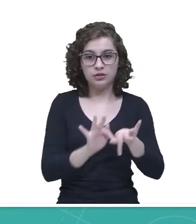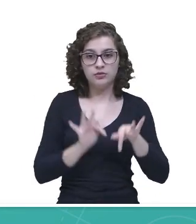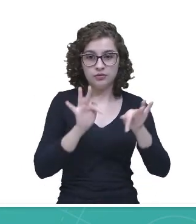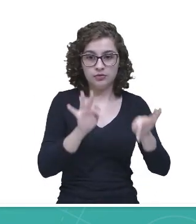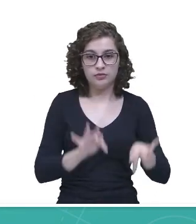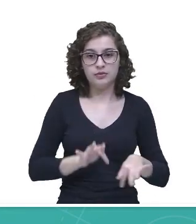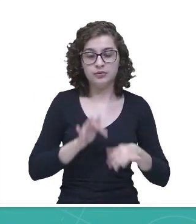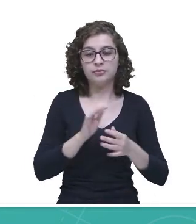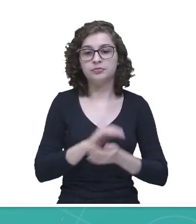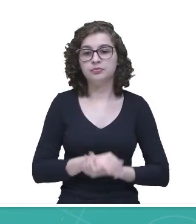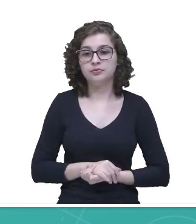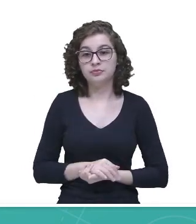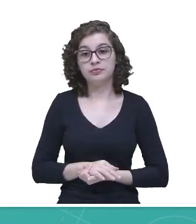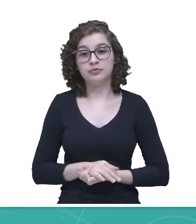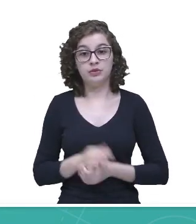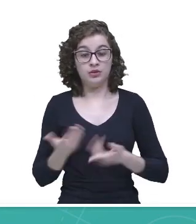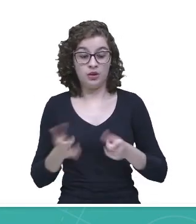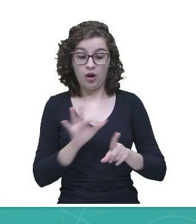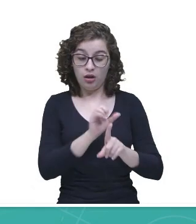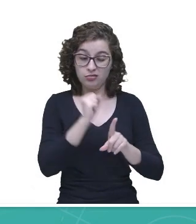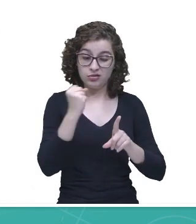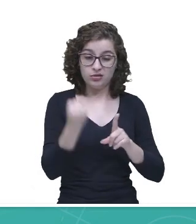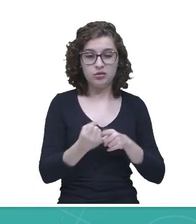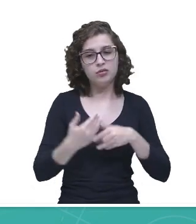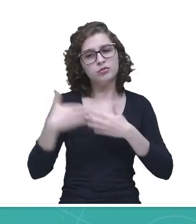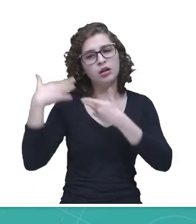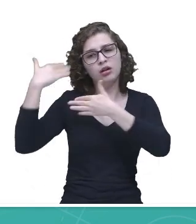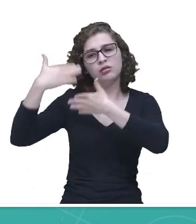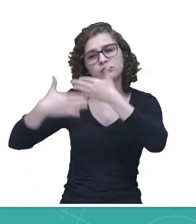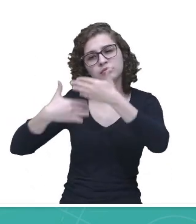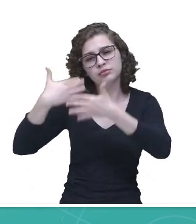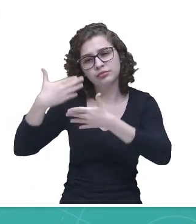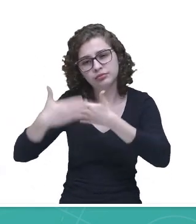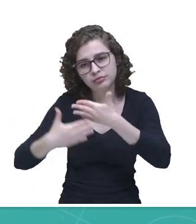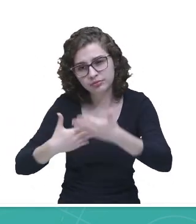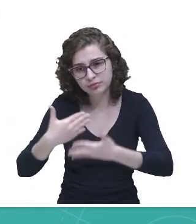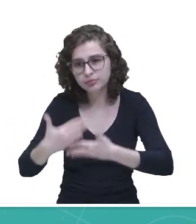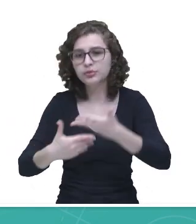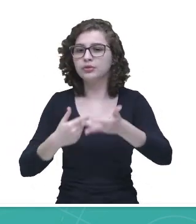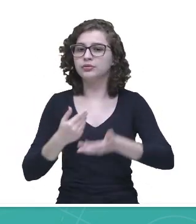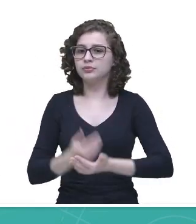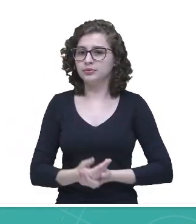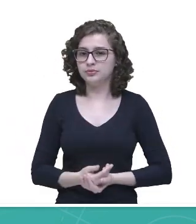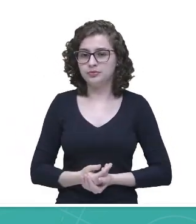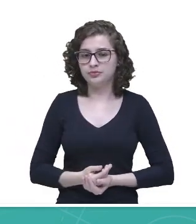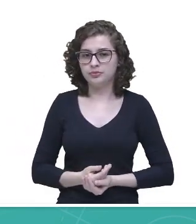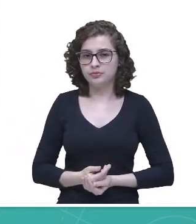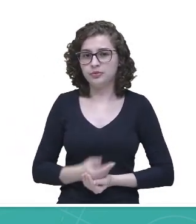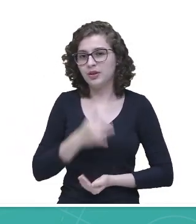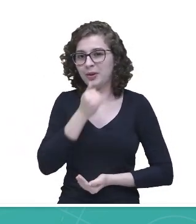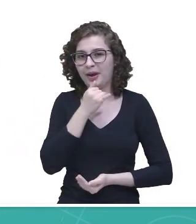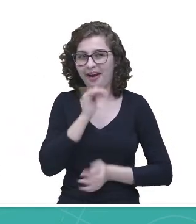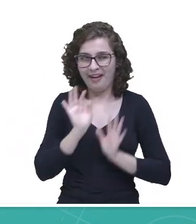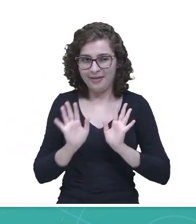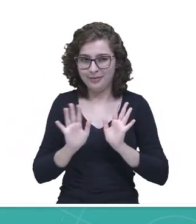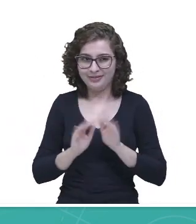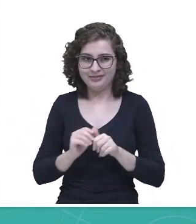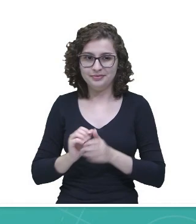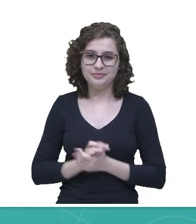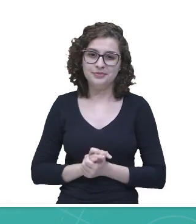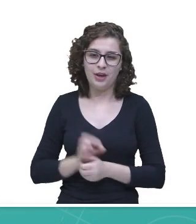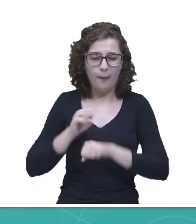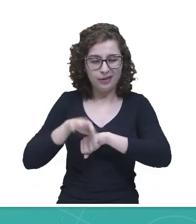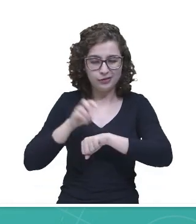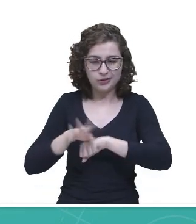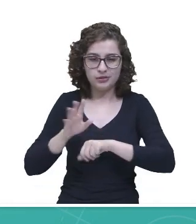Então, essa sociedade ela vai mudar no decorrer do tempo. Vocês vão começar a ver que em determinado momento, eu estou dando spoiler, né? Mais para frente nos